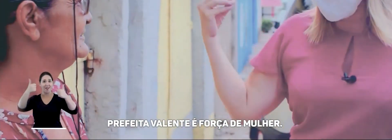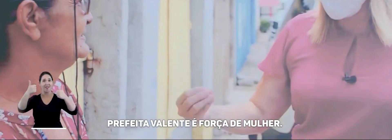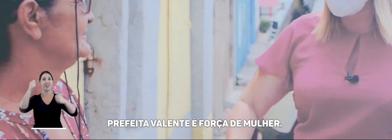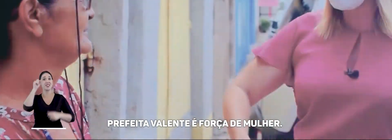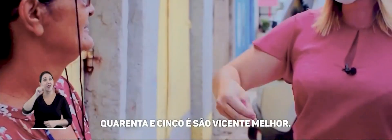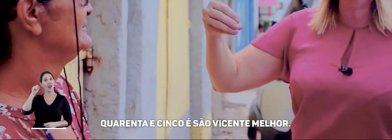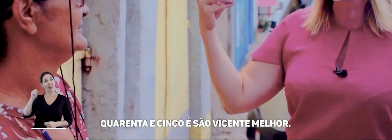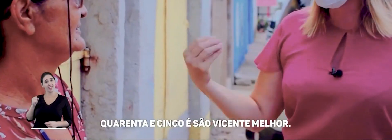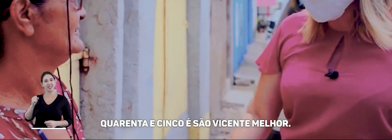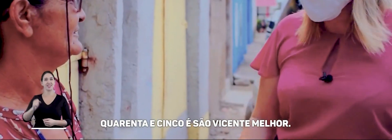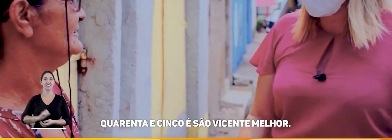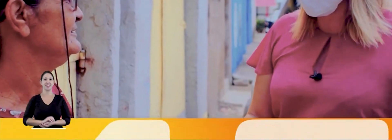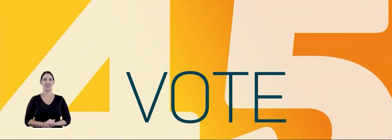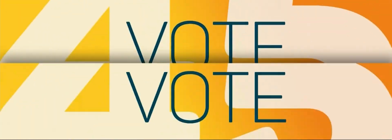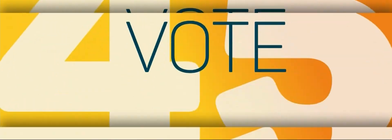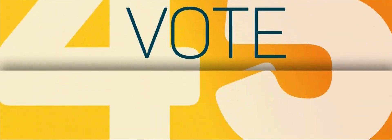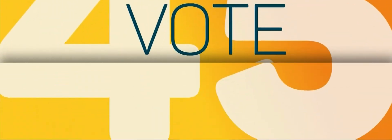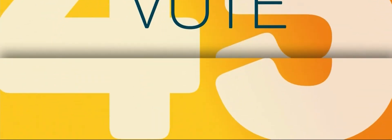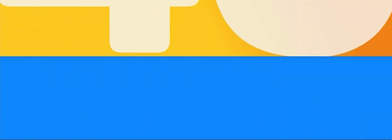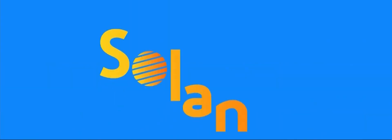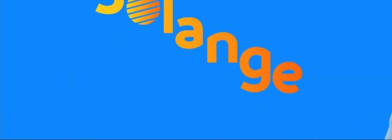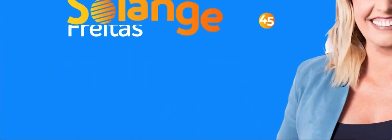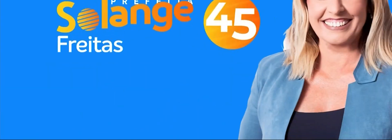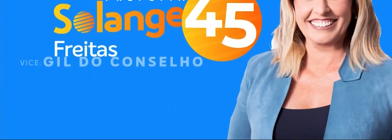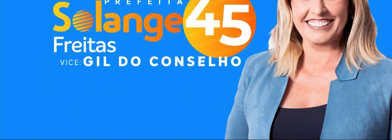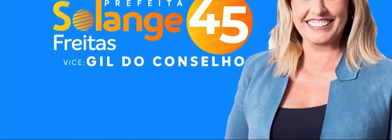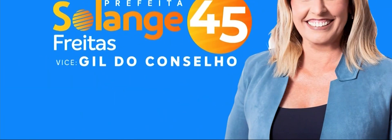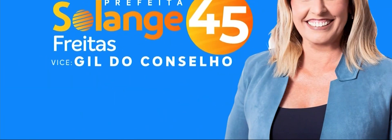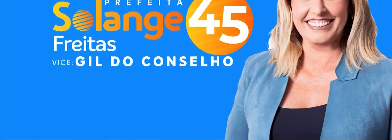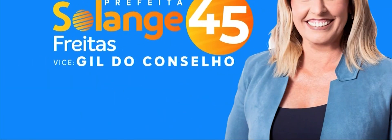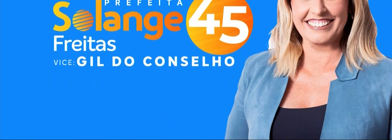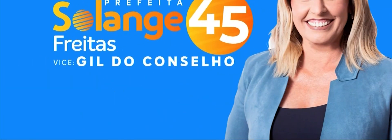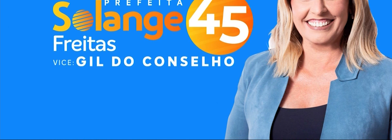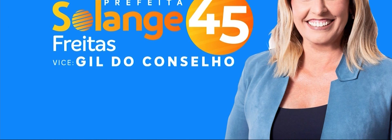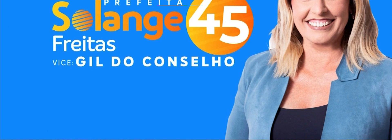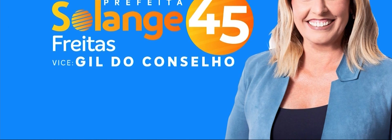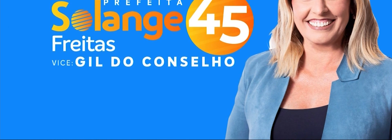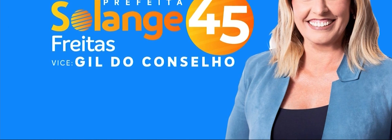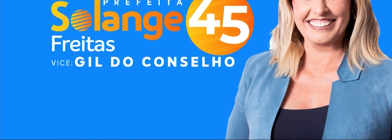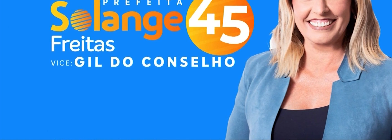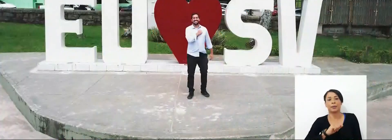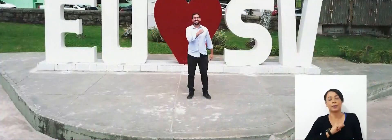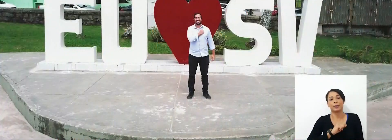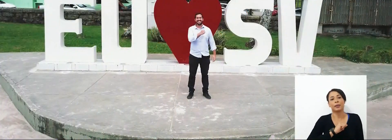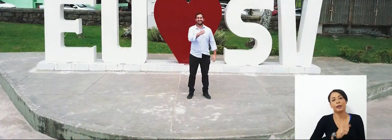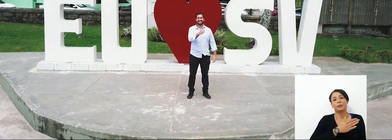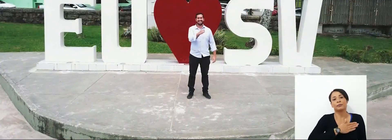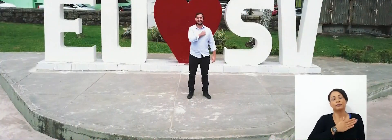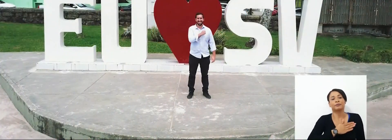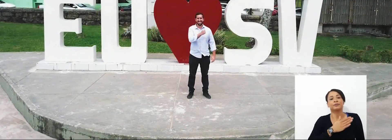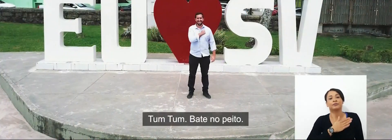de mulher. 45 é São Vicente melhor. Solange Freitas!